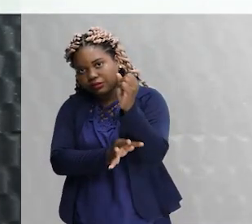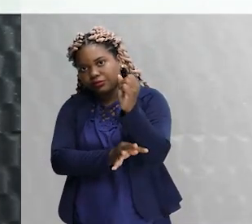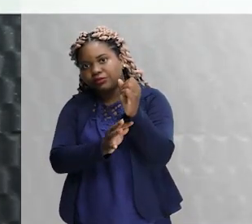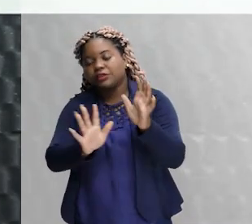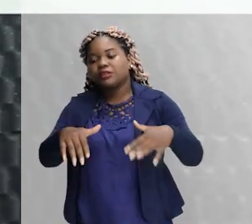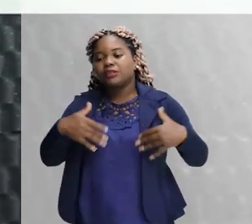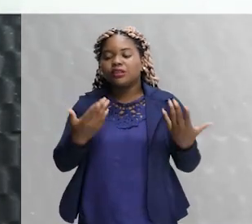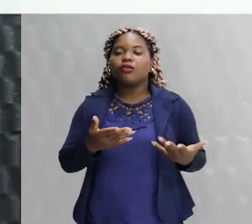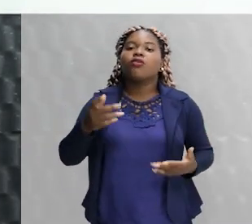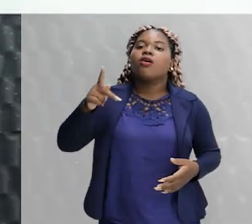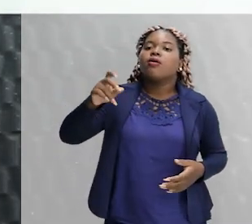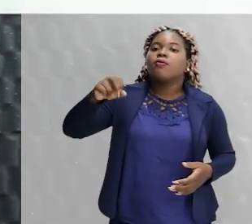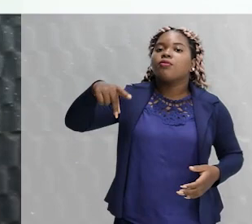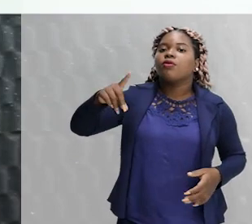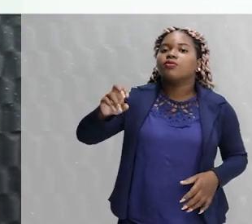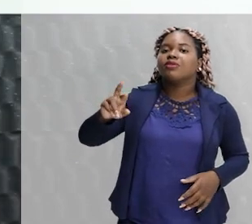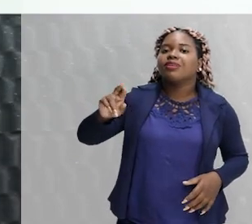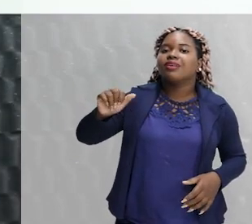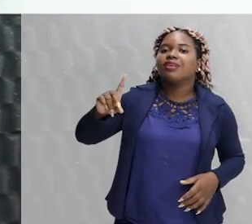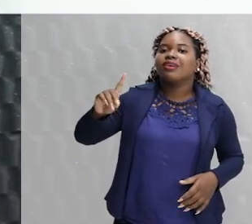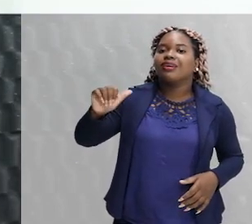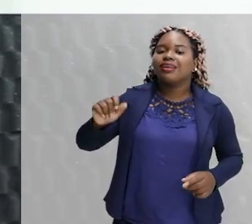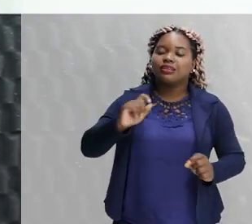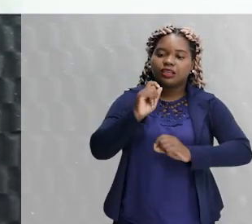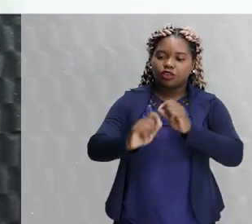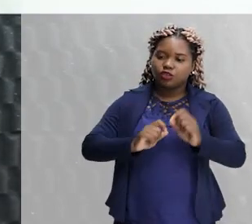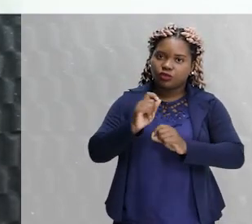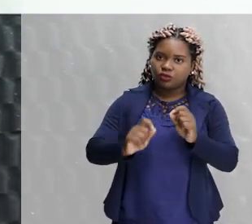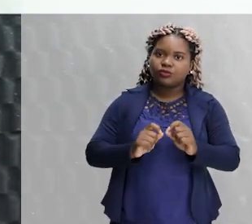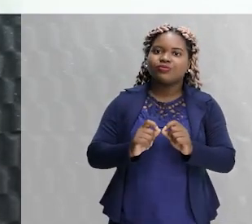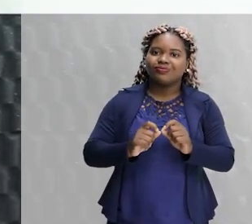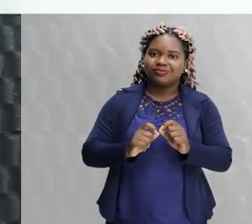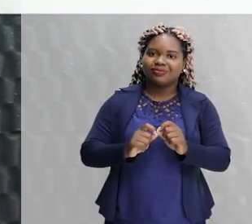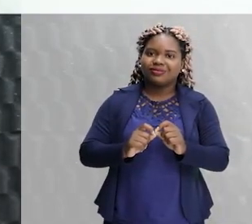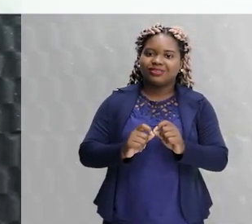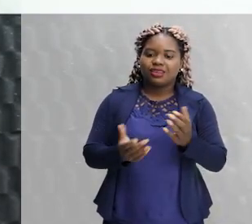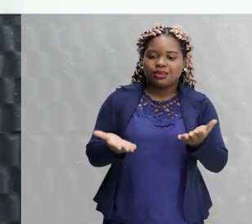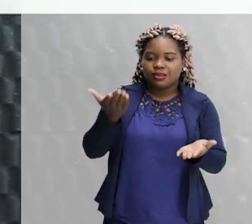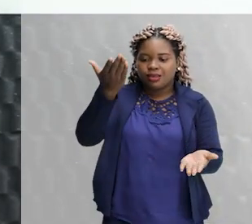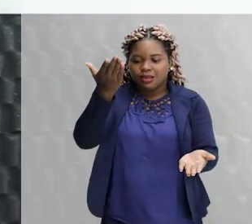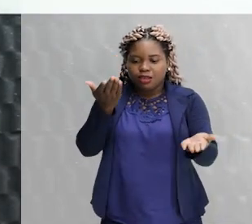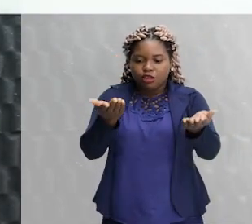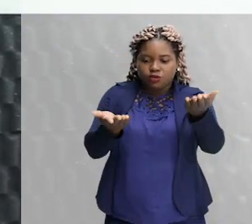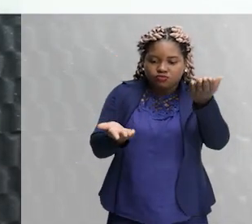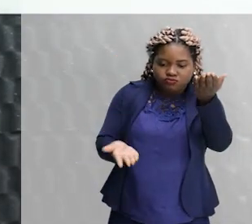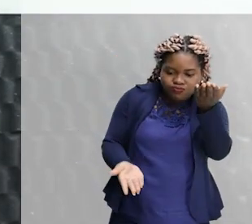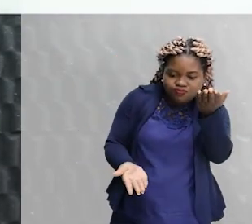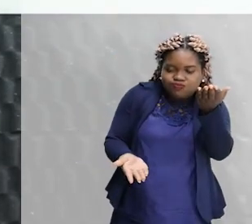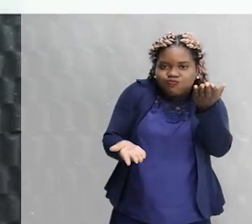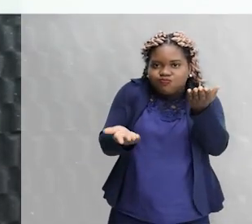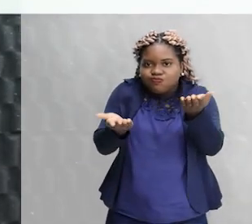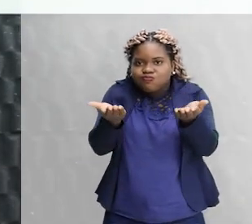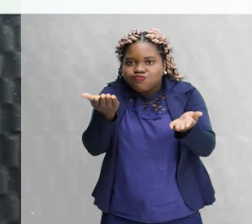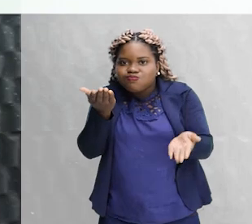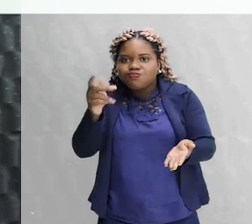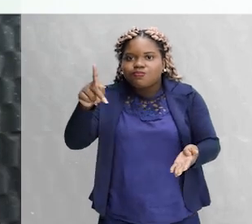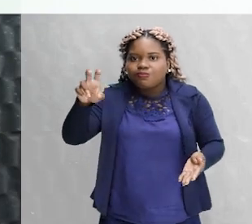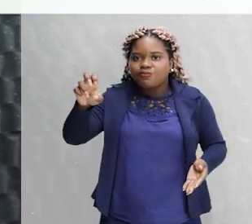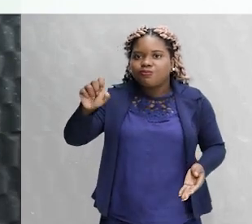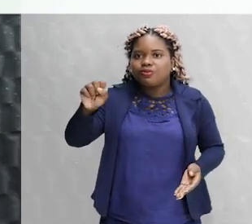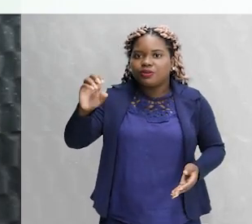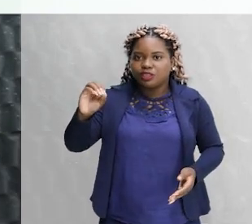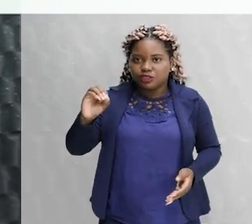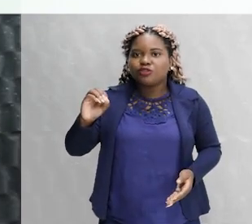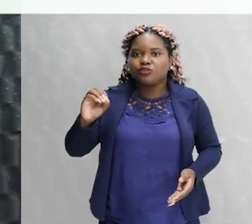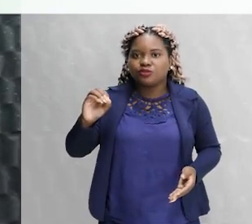ponderada, vai aparecer um elemento novo que é chamado de peso, tá? Que não aparece, por exemplo, na média